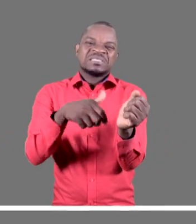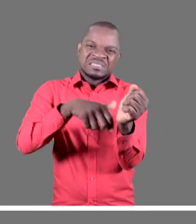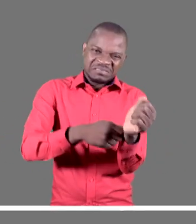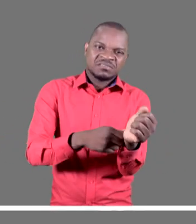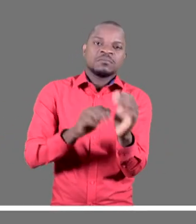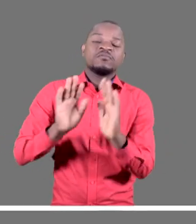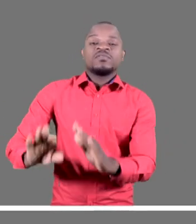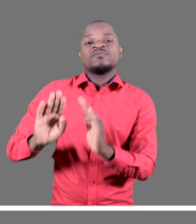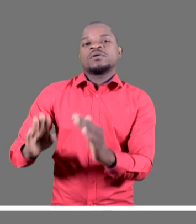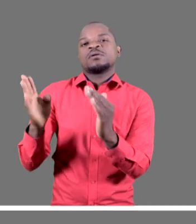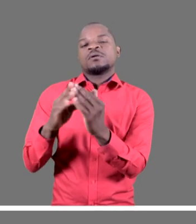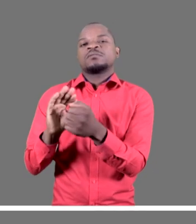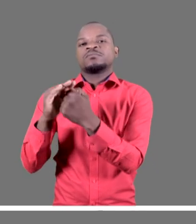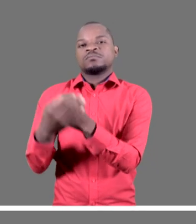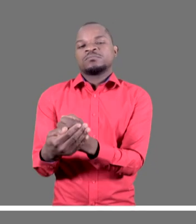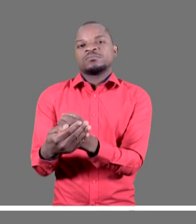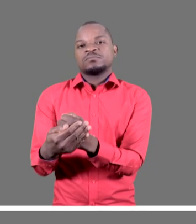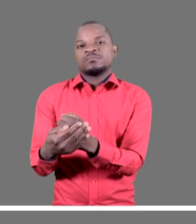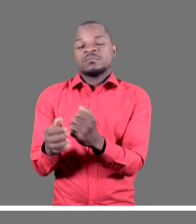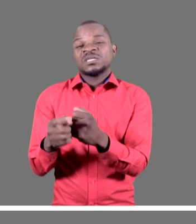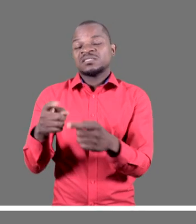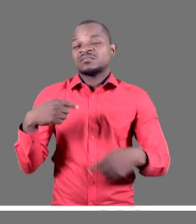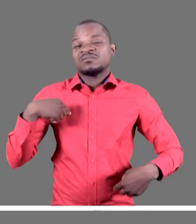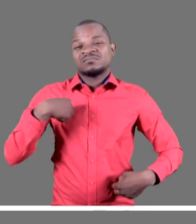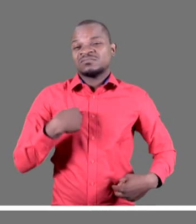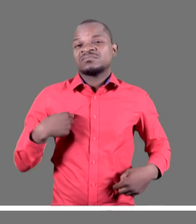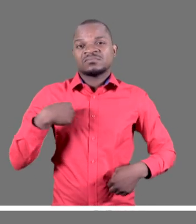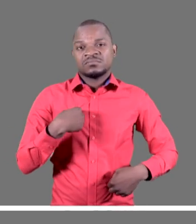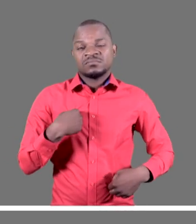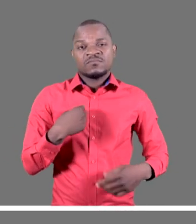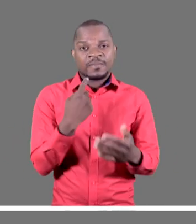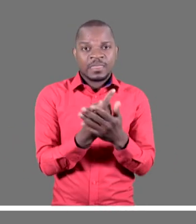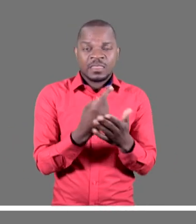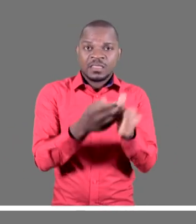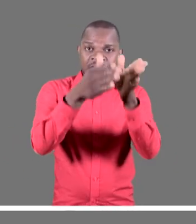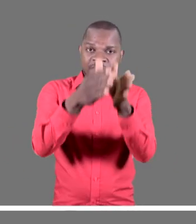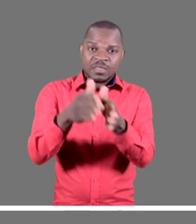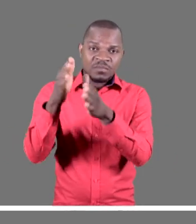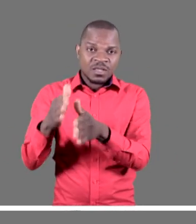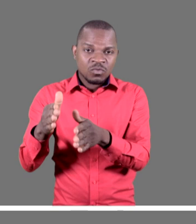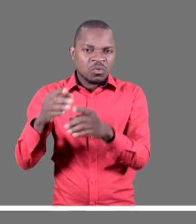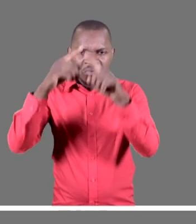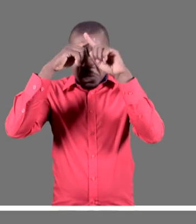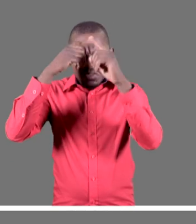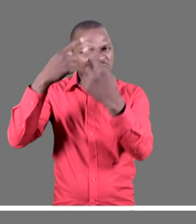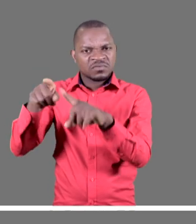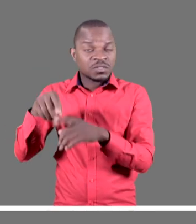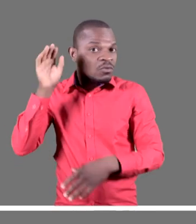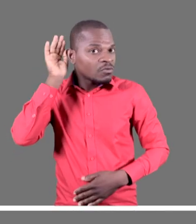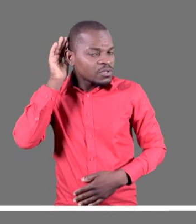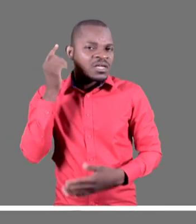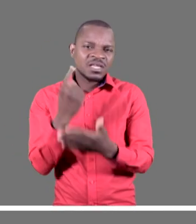situação realmente dolorosa. E que é preciso quem é de direito, que esteja a ouvir este assunto, possa intervir